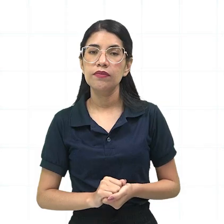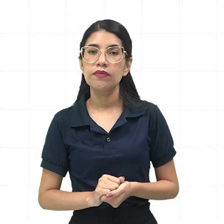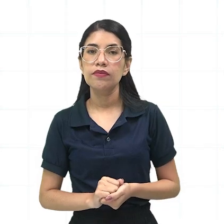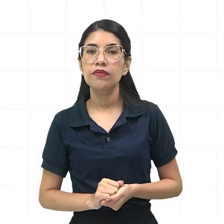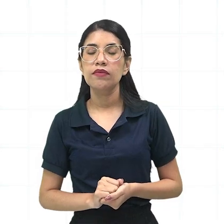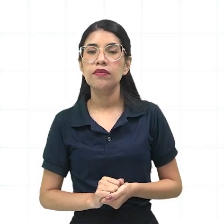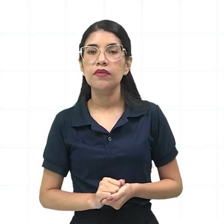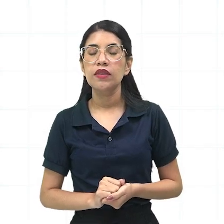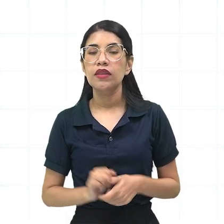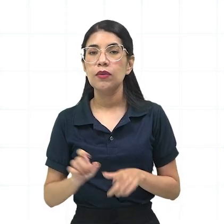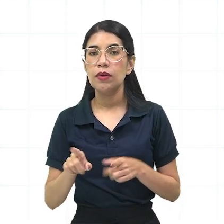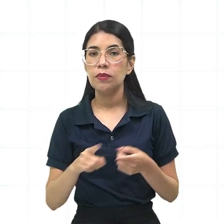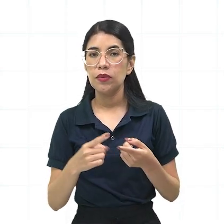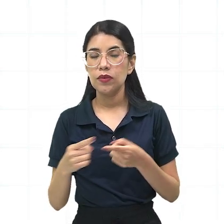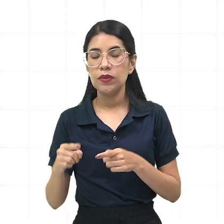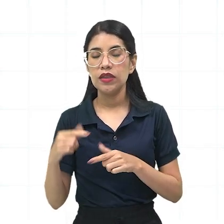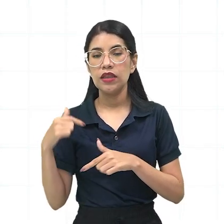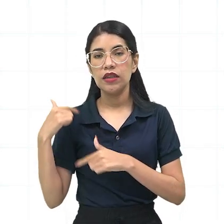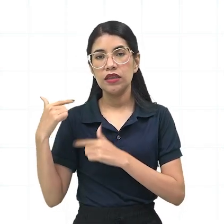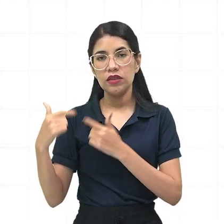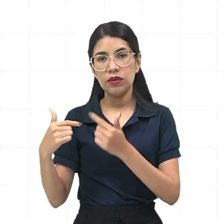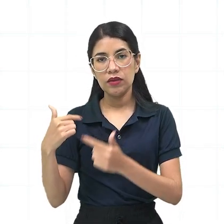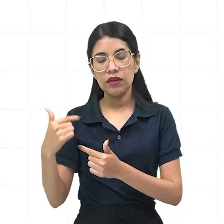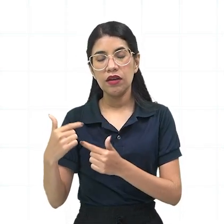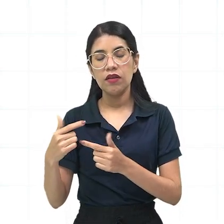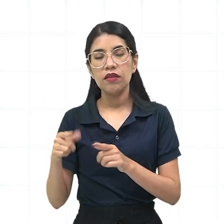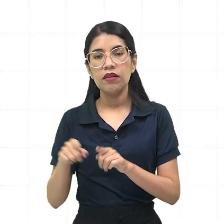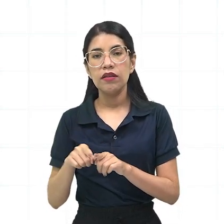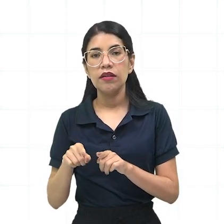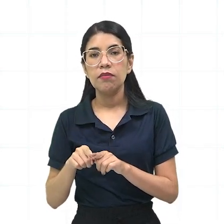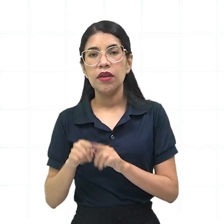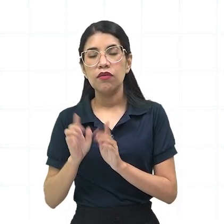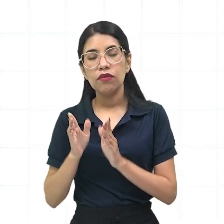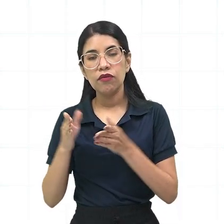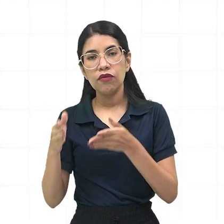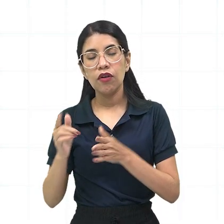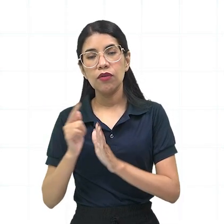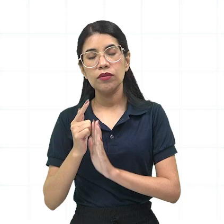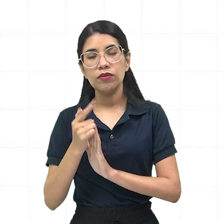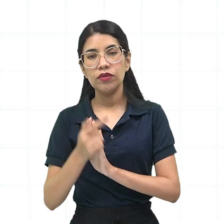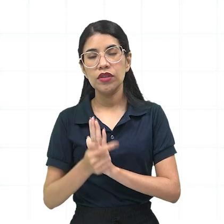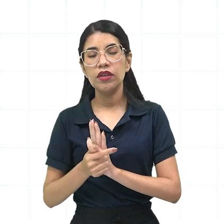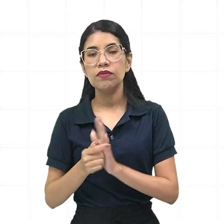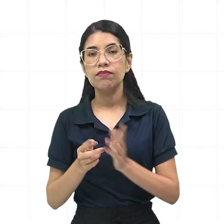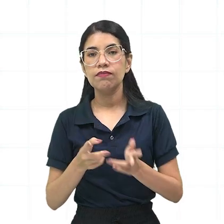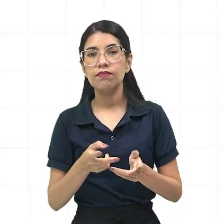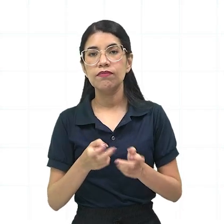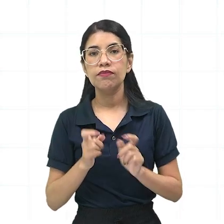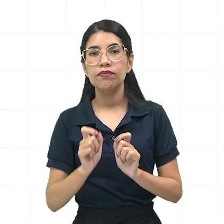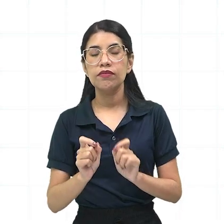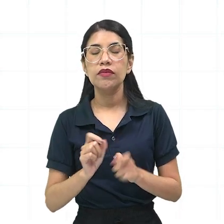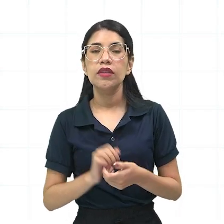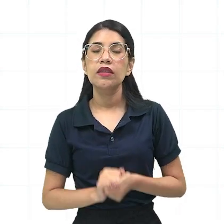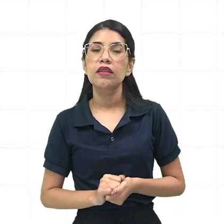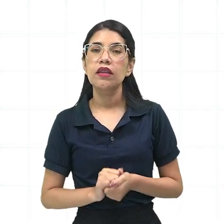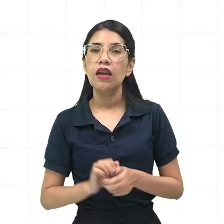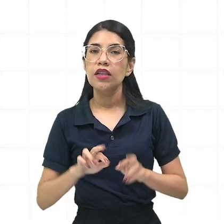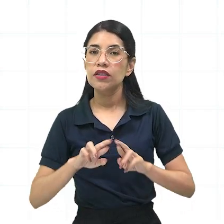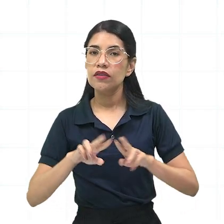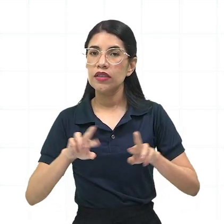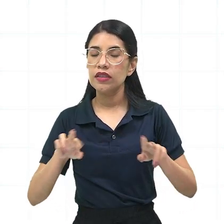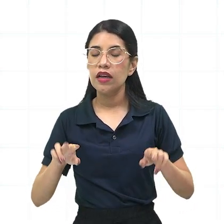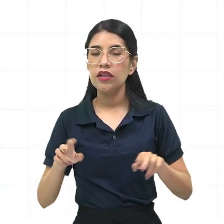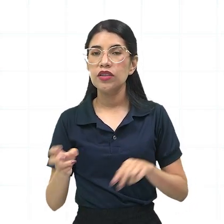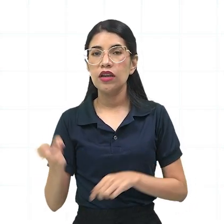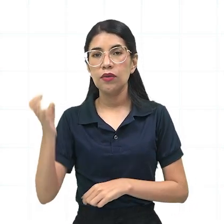dessa música tradicional, de ter um olhar para o gênero, nós vamos perceber que vai trazer a questão da diversidade e da riqueza